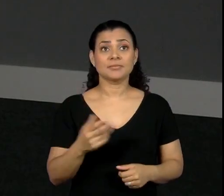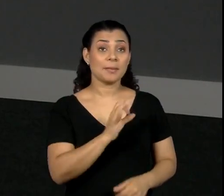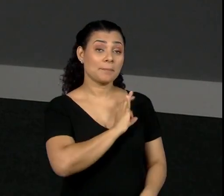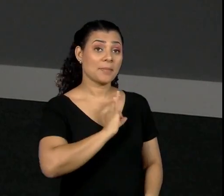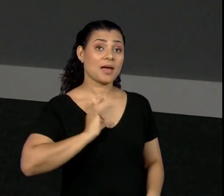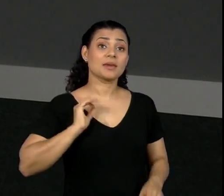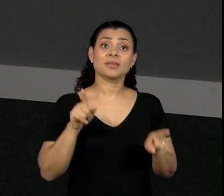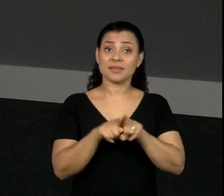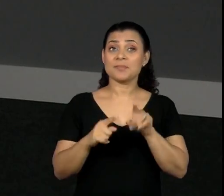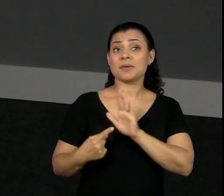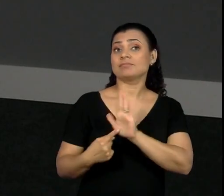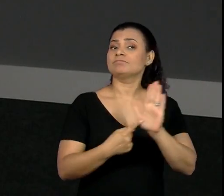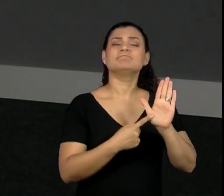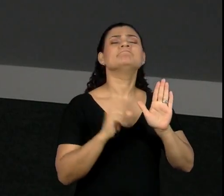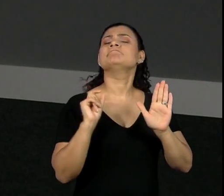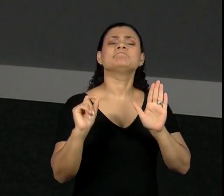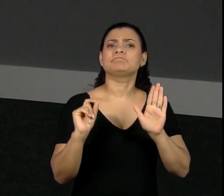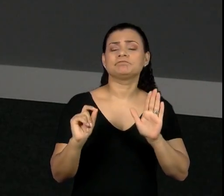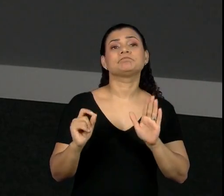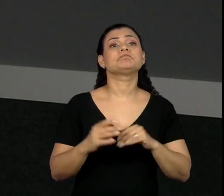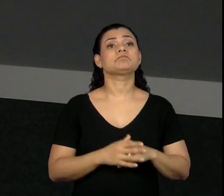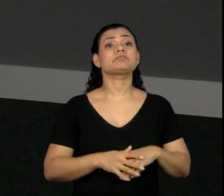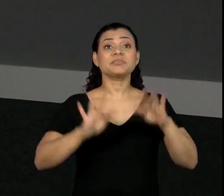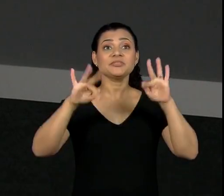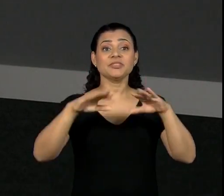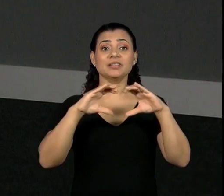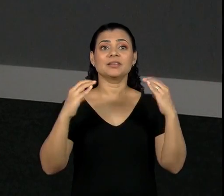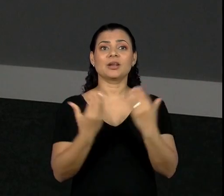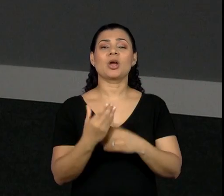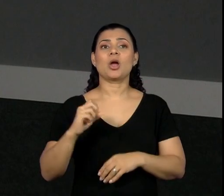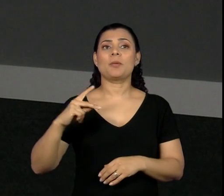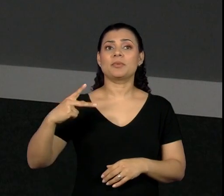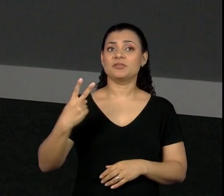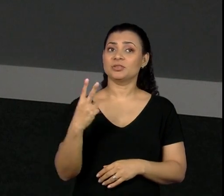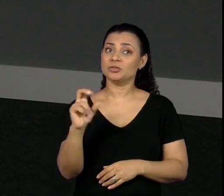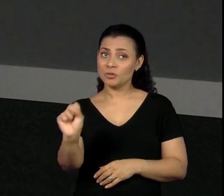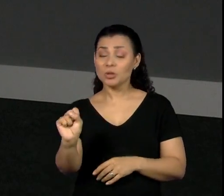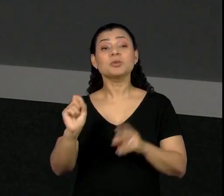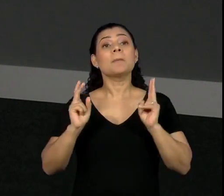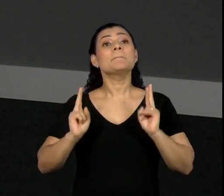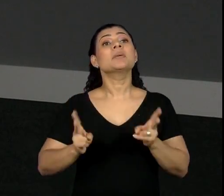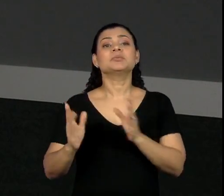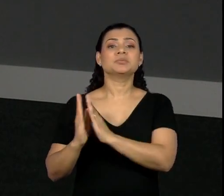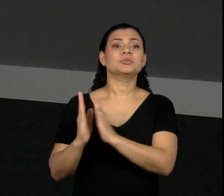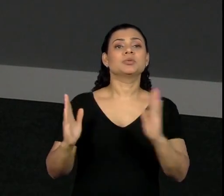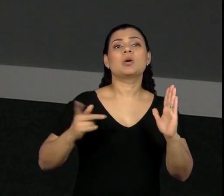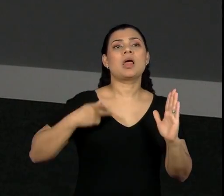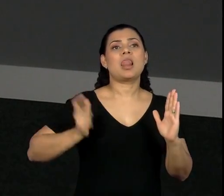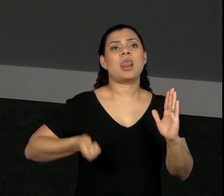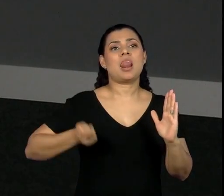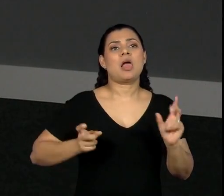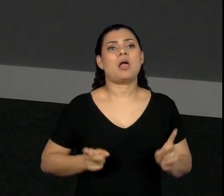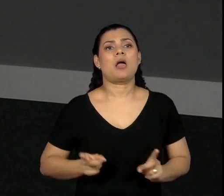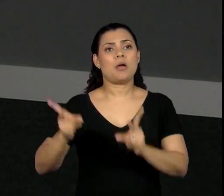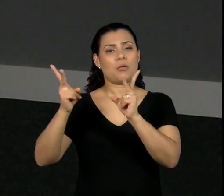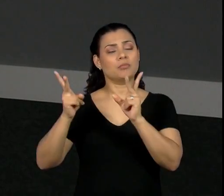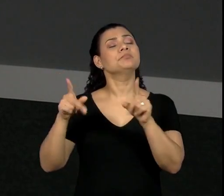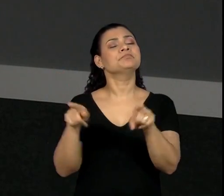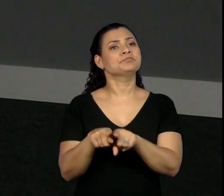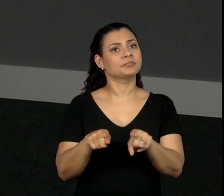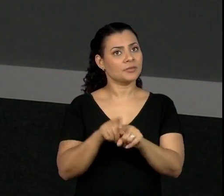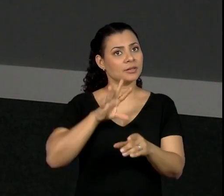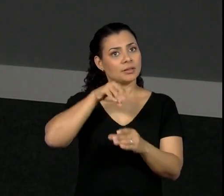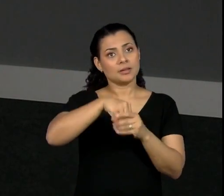também comentou o fato de o final da conferência ter coincidido com os leilões para a venda dos blocos